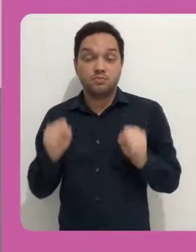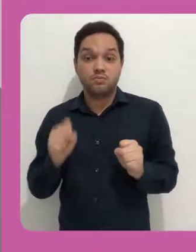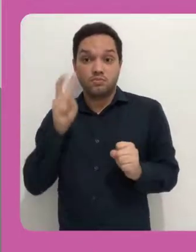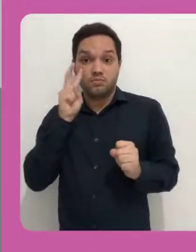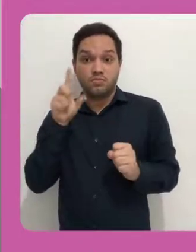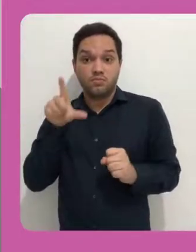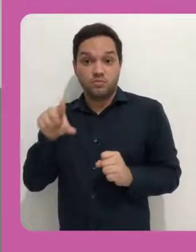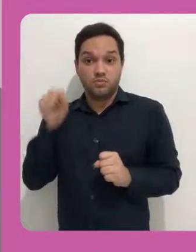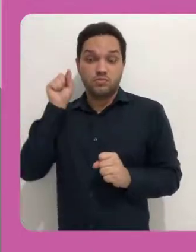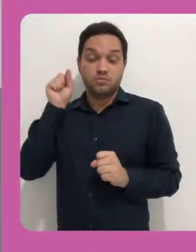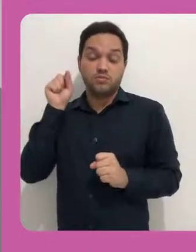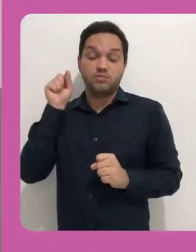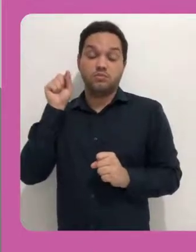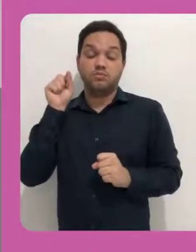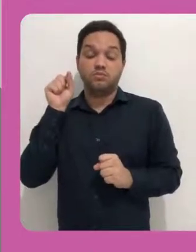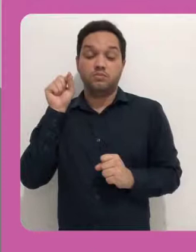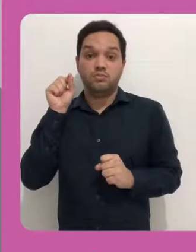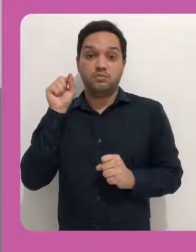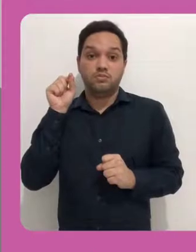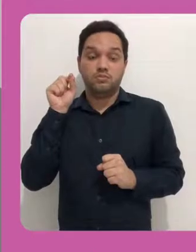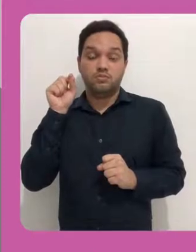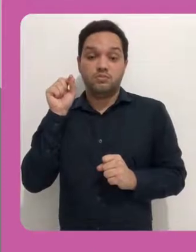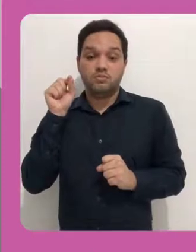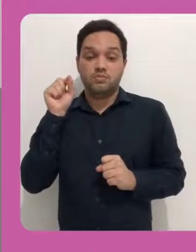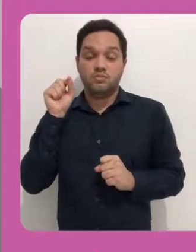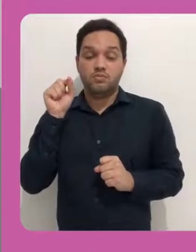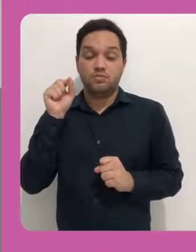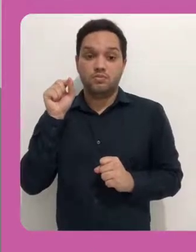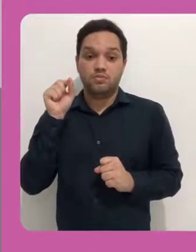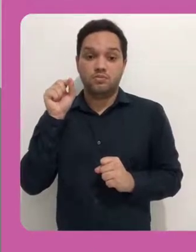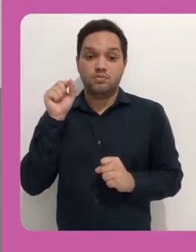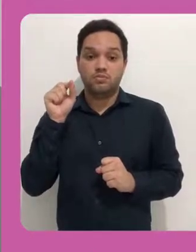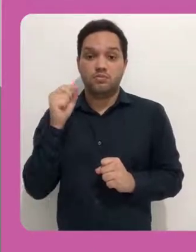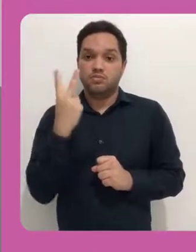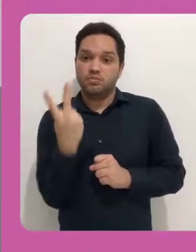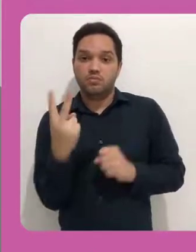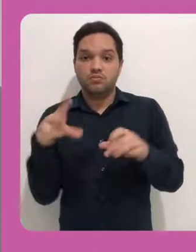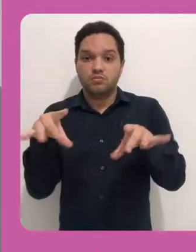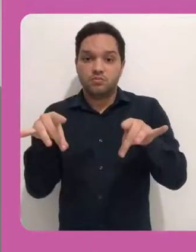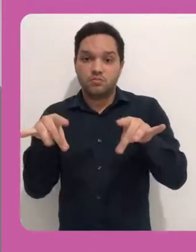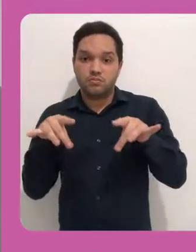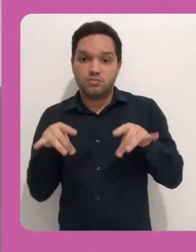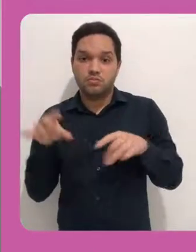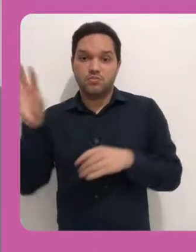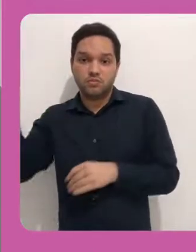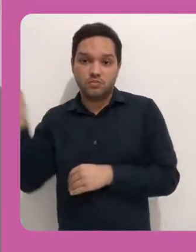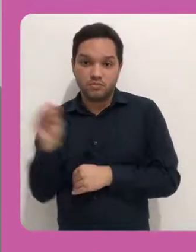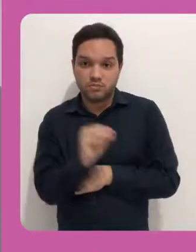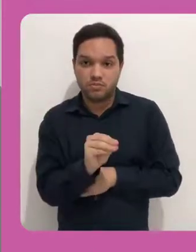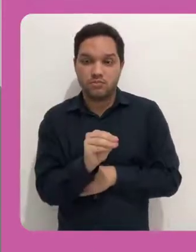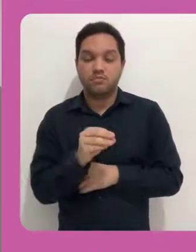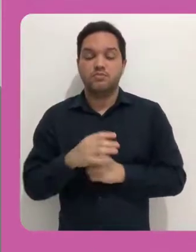dois arquivos e arrastar para cá. Vejam